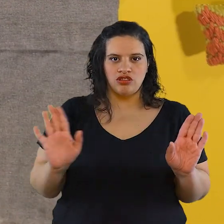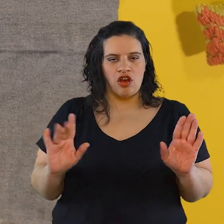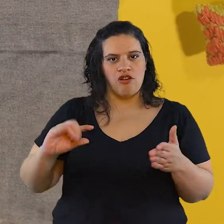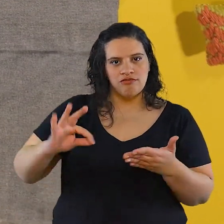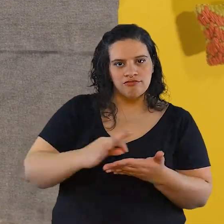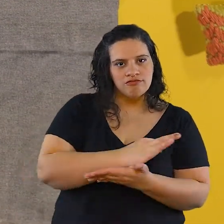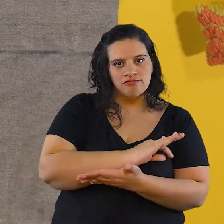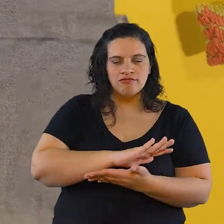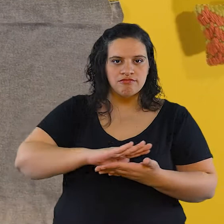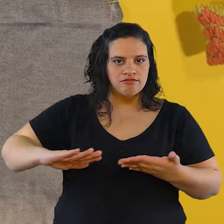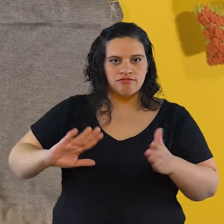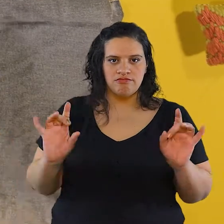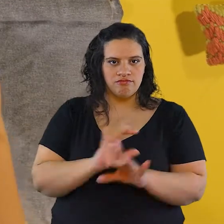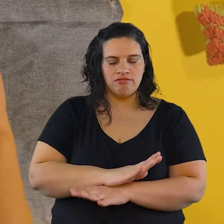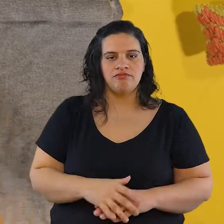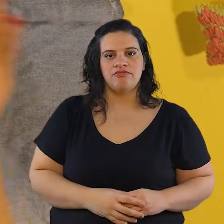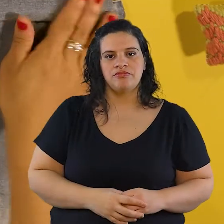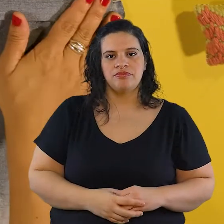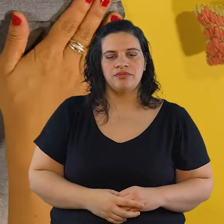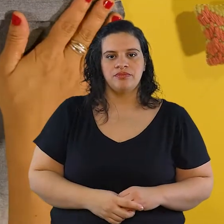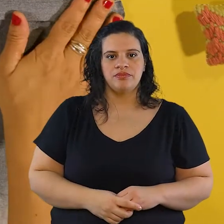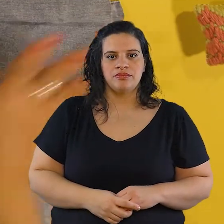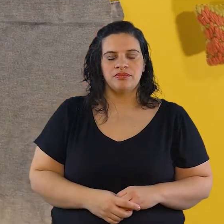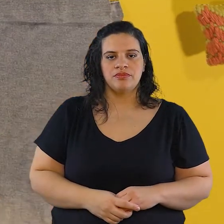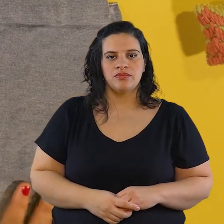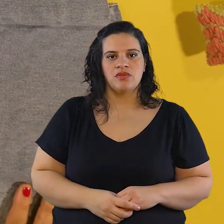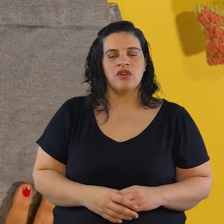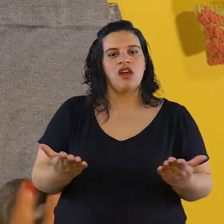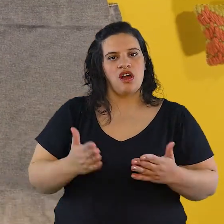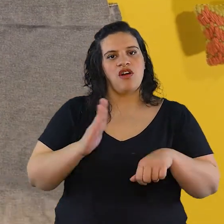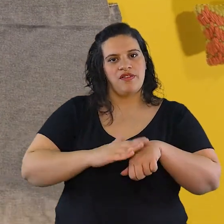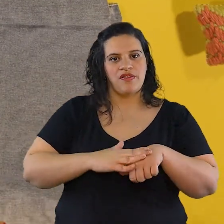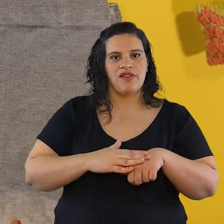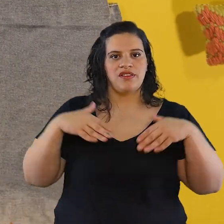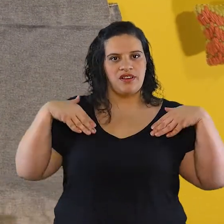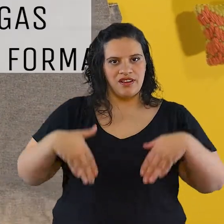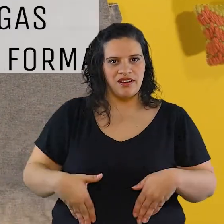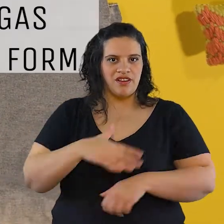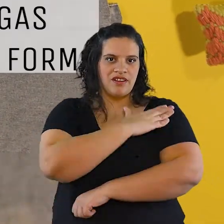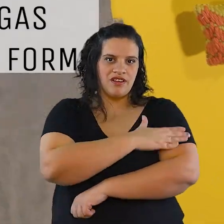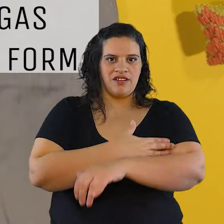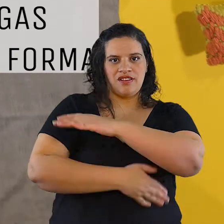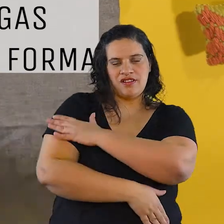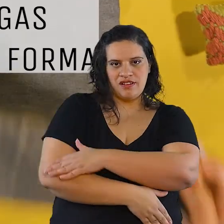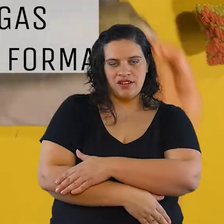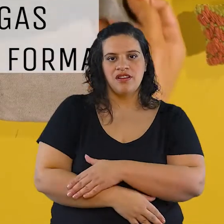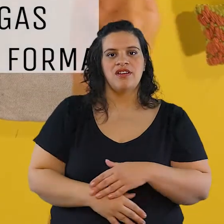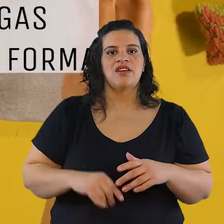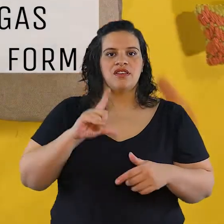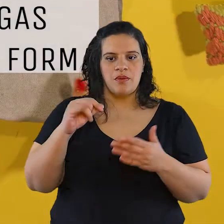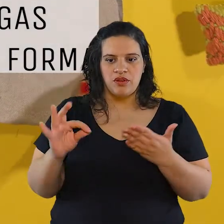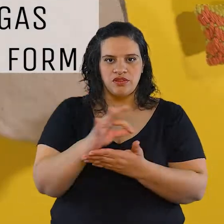meio no jeito para a gente fechar, tá? Então eu vou fazer isso com as outras peças